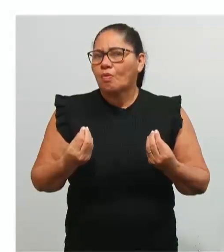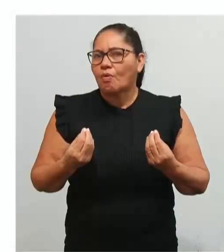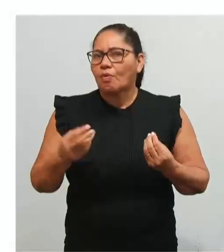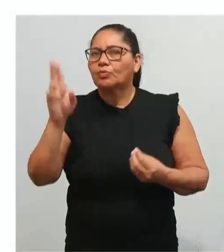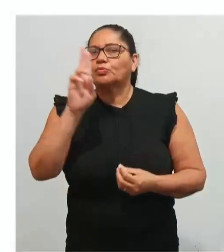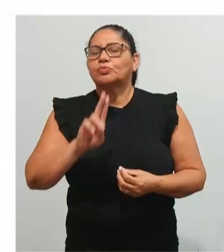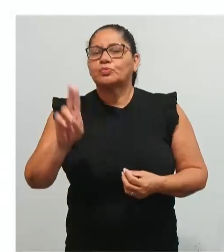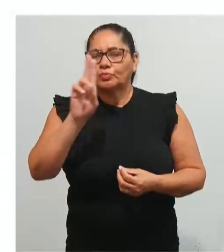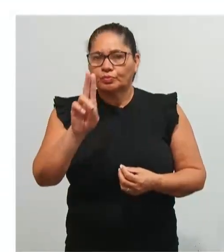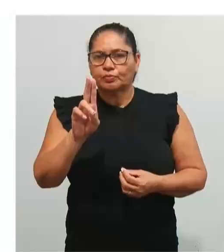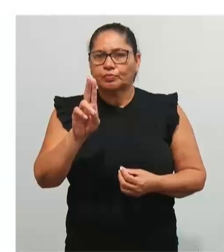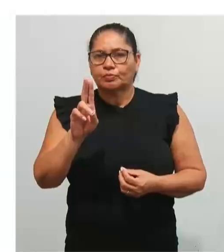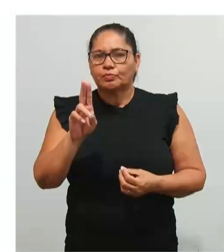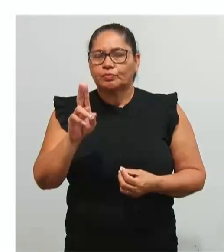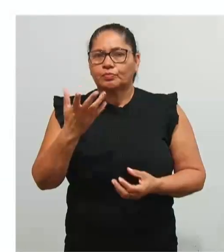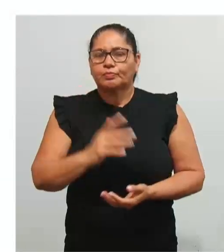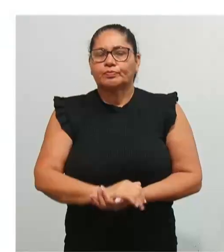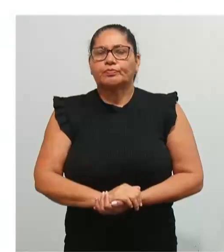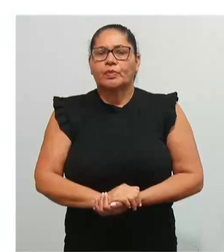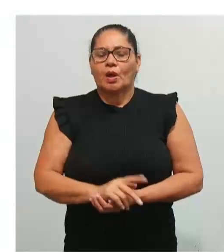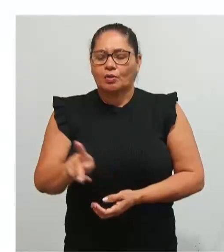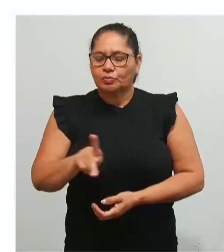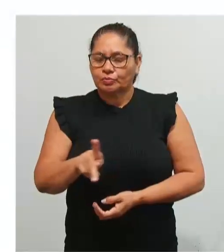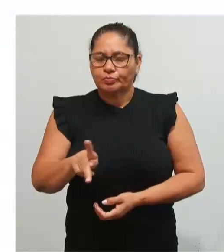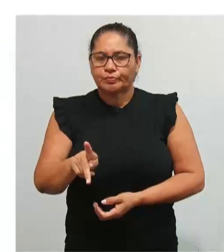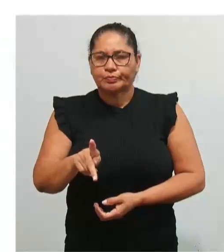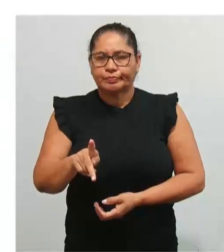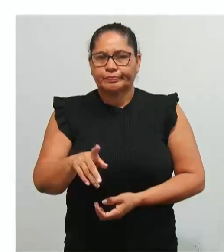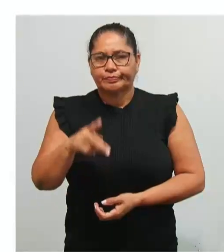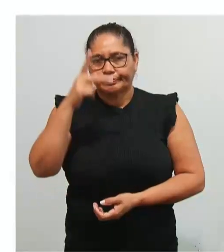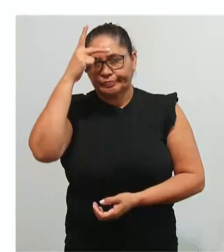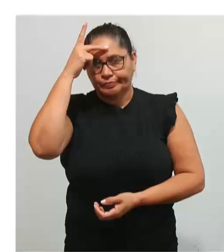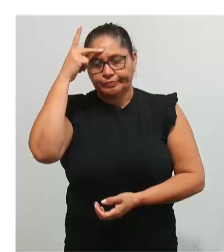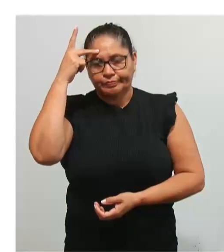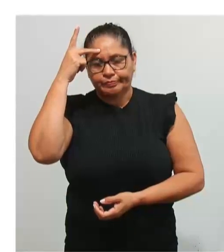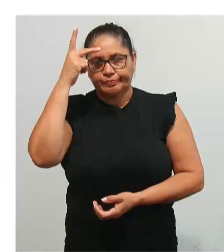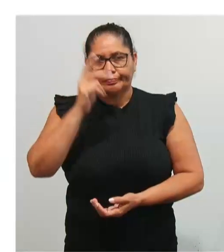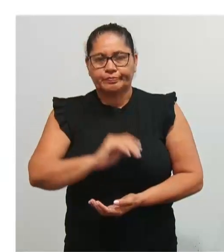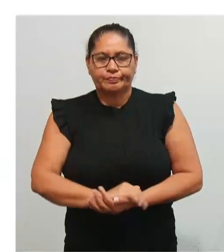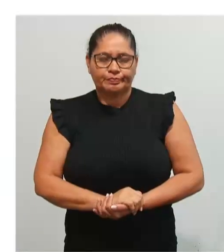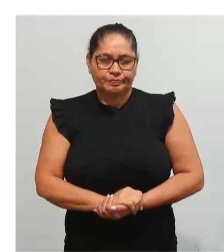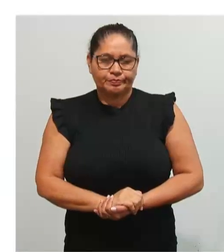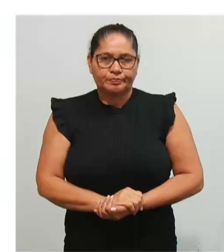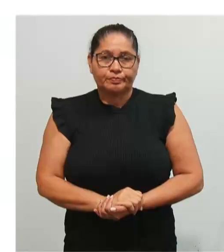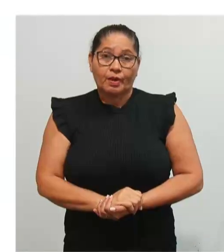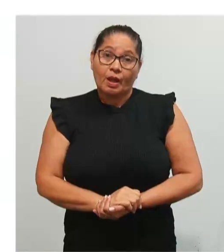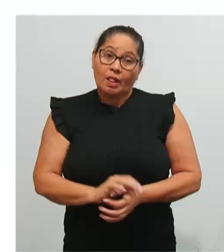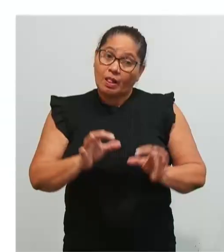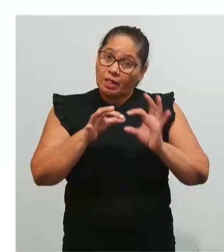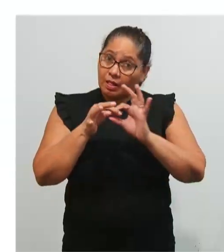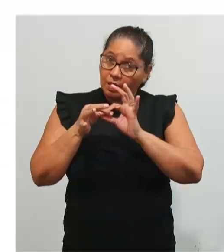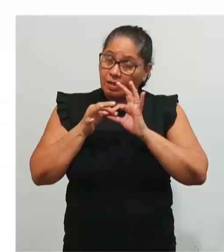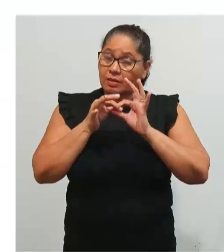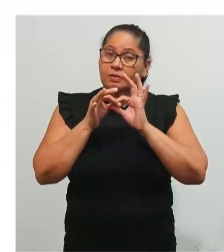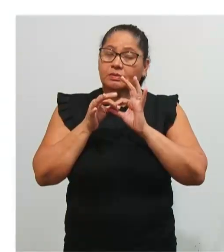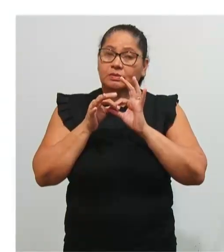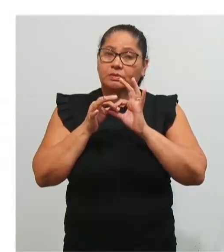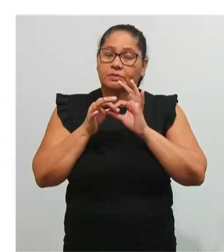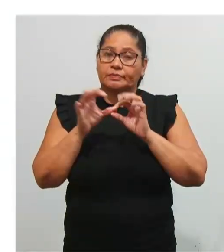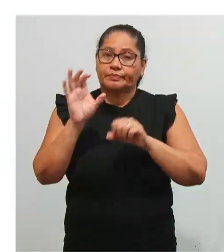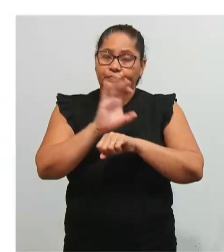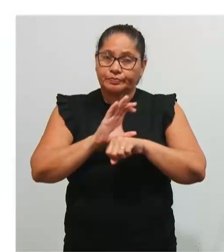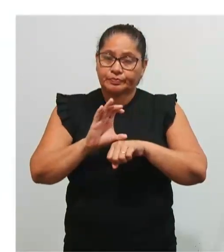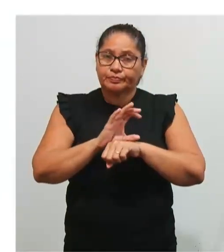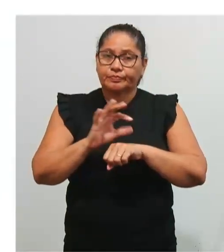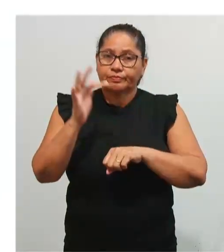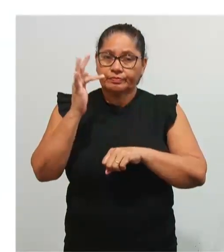utilizada para a promoção dos agentes públicos. Nesse contexto, a Constituição Federal assegura